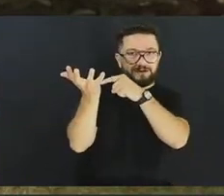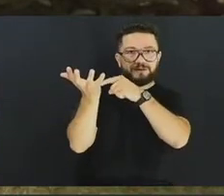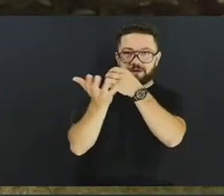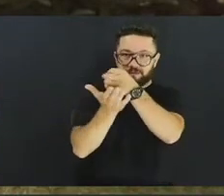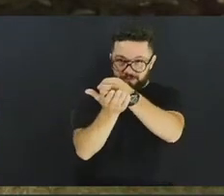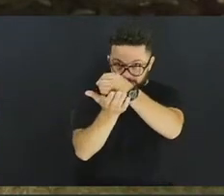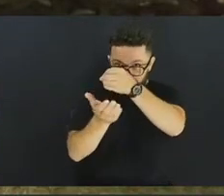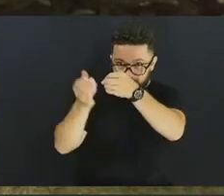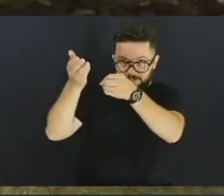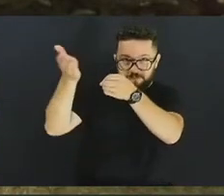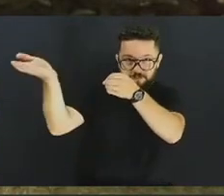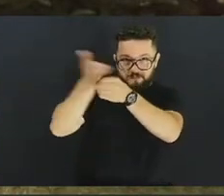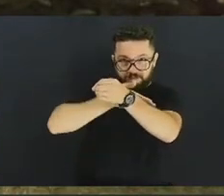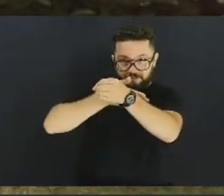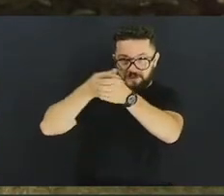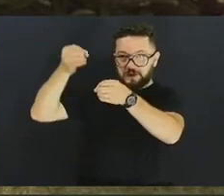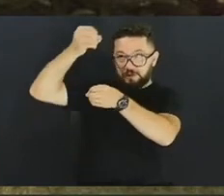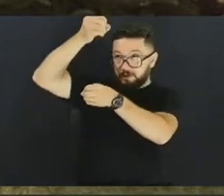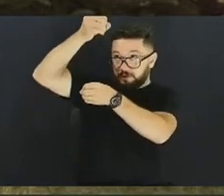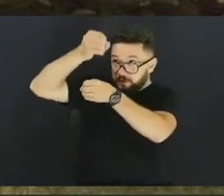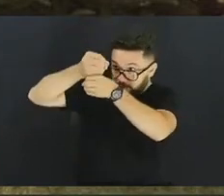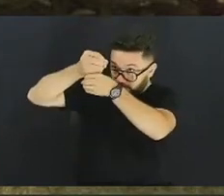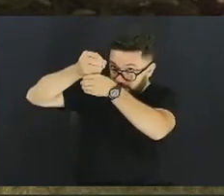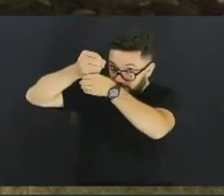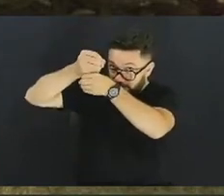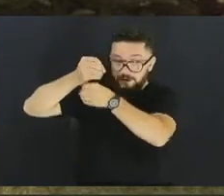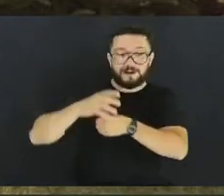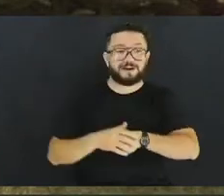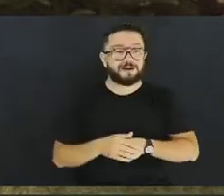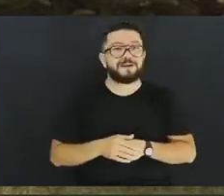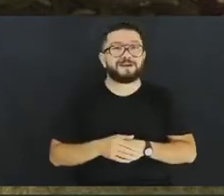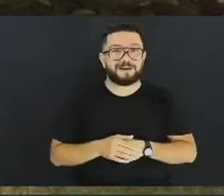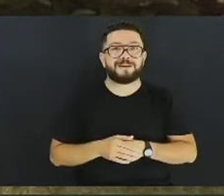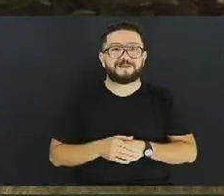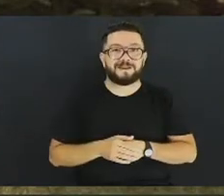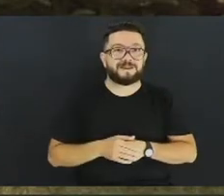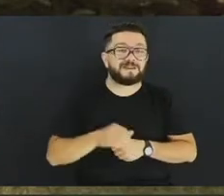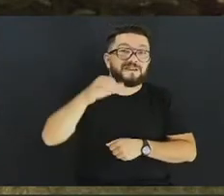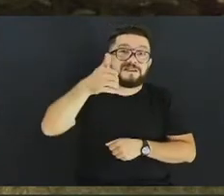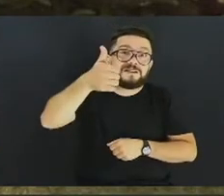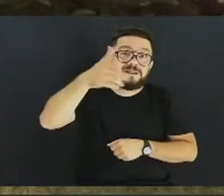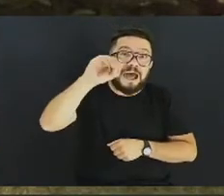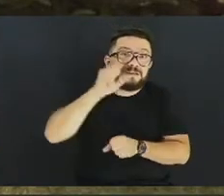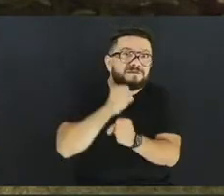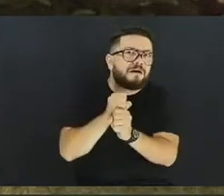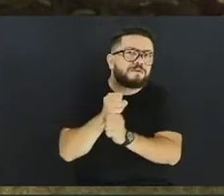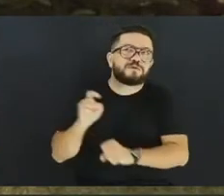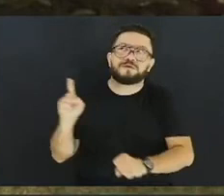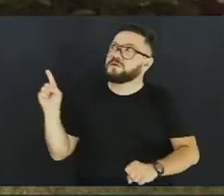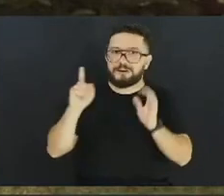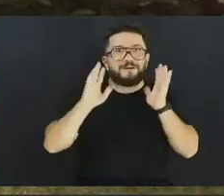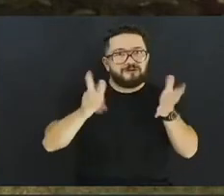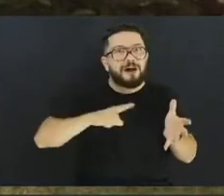Estão produzindo, mas foram produzir com 9, 10 anos. Então, para nós é muito. Por quê? Nós não